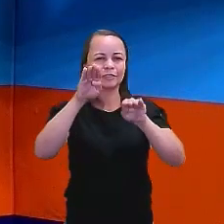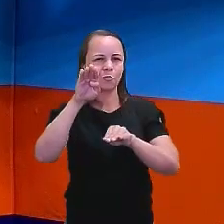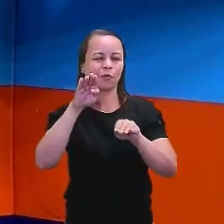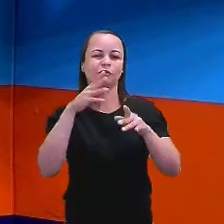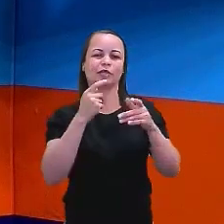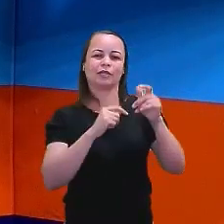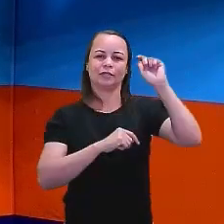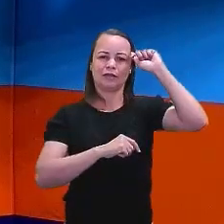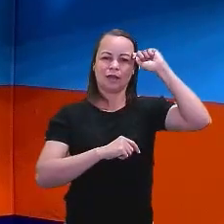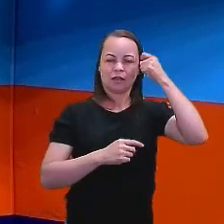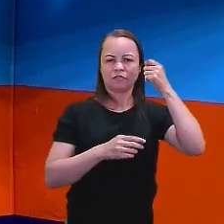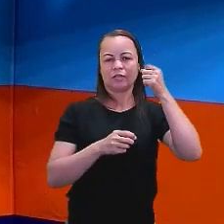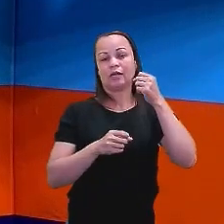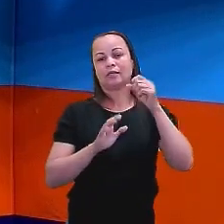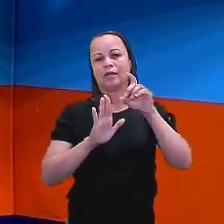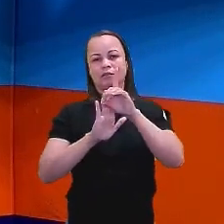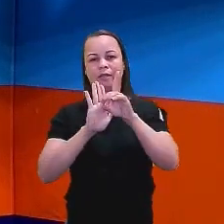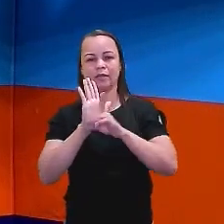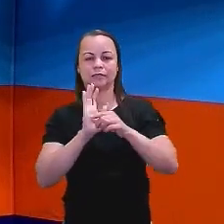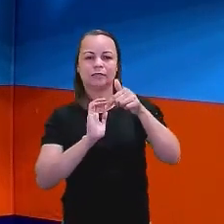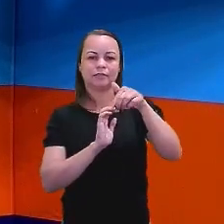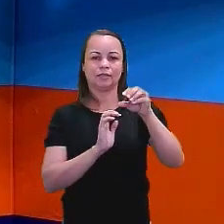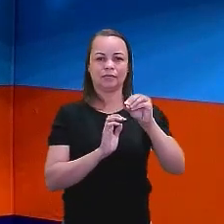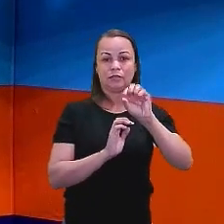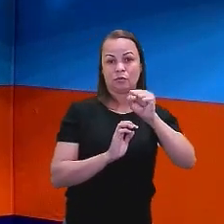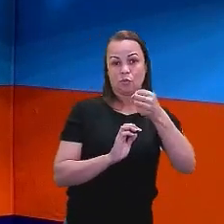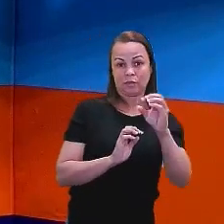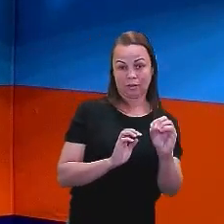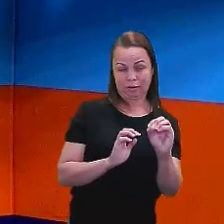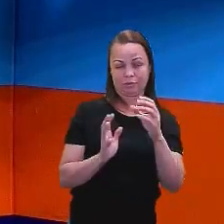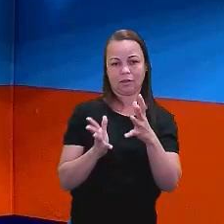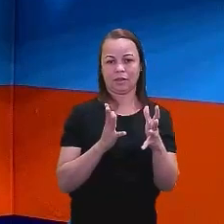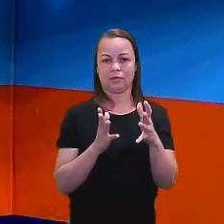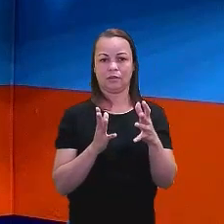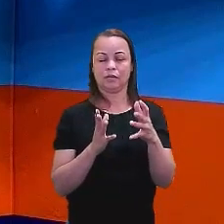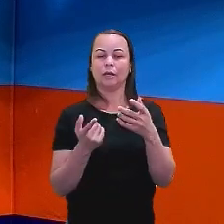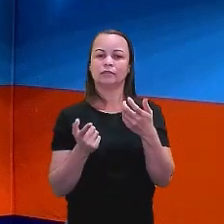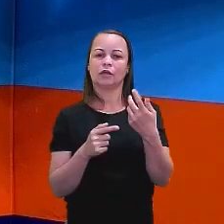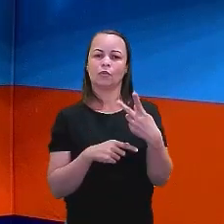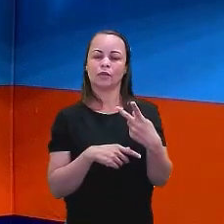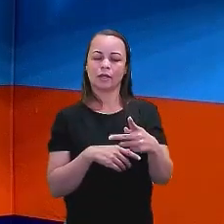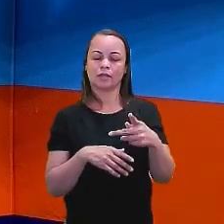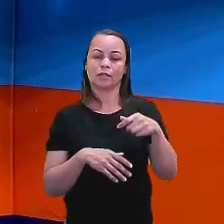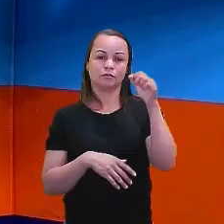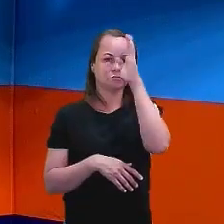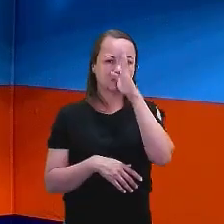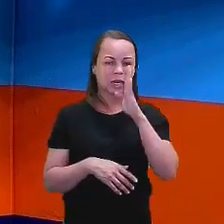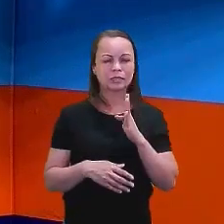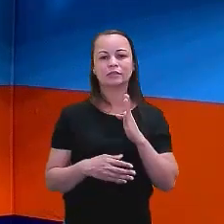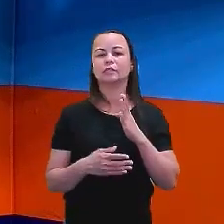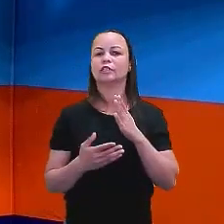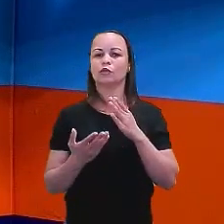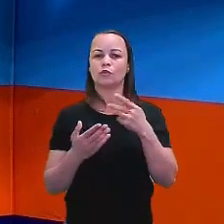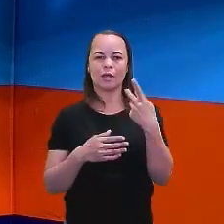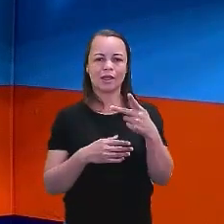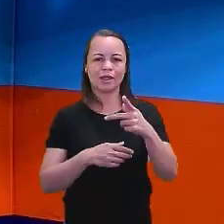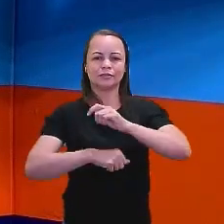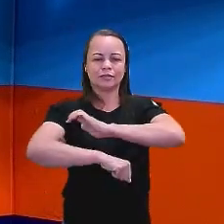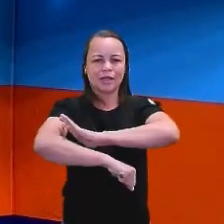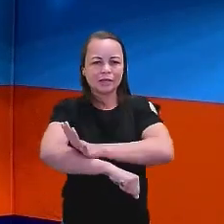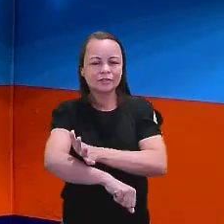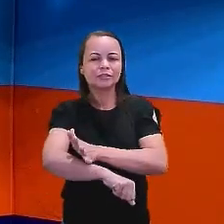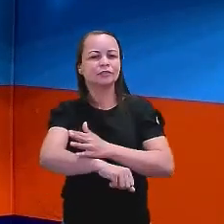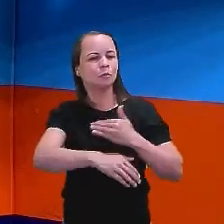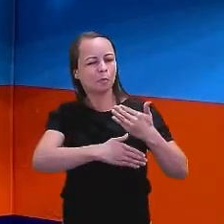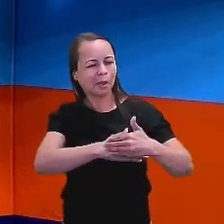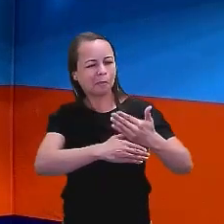80 era institucionalizada. E no Brasil, esse racismo aí, de forma ainda mais perversa, perdura. Por